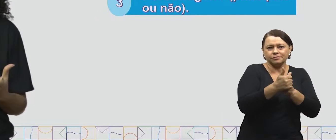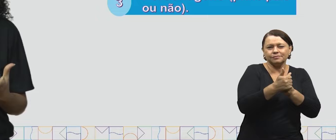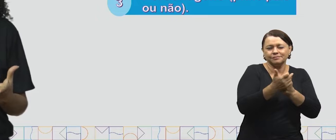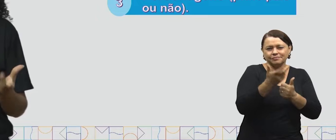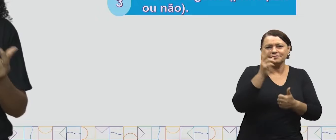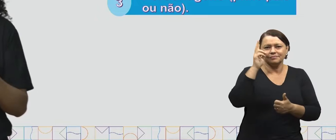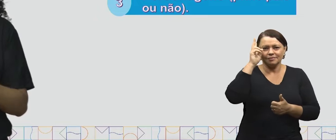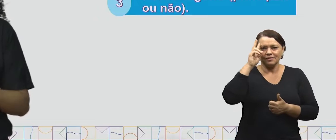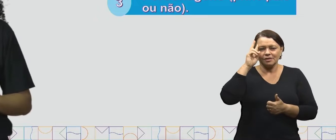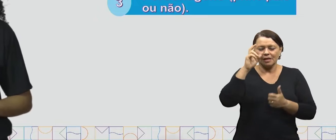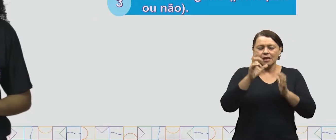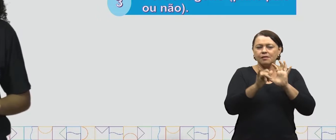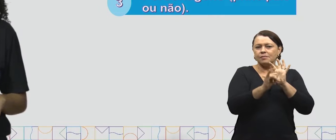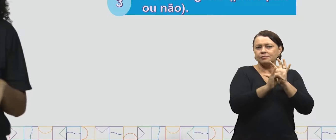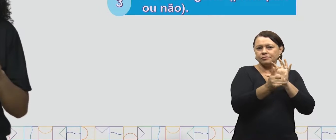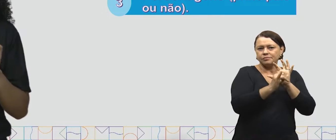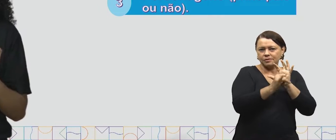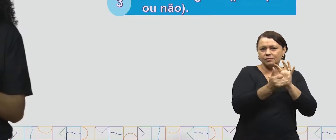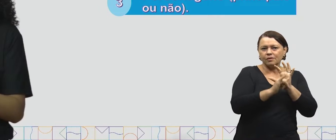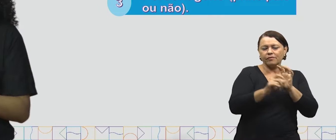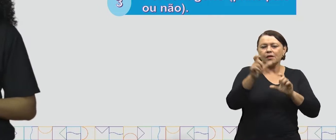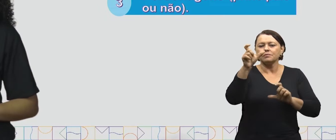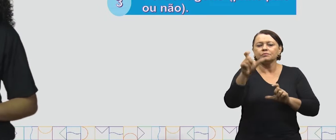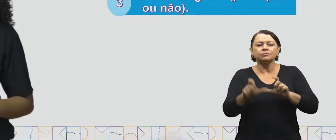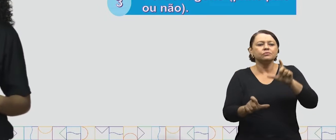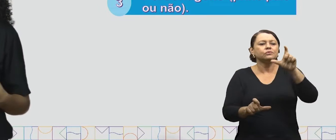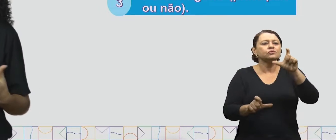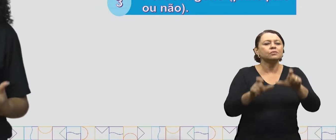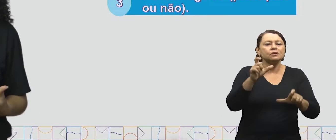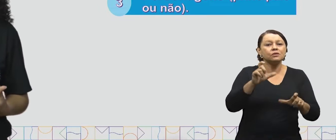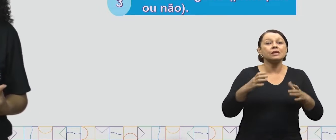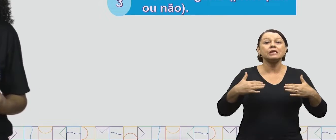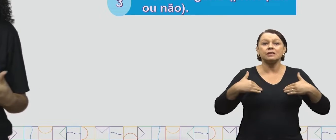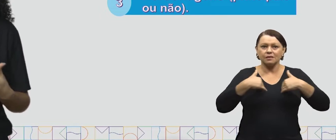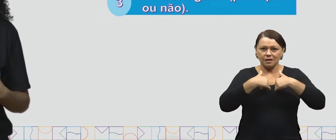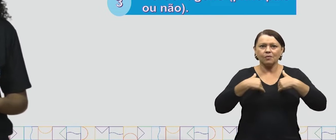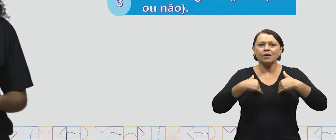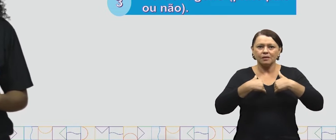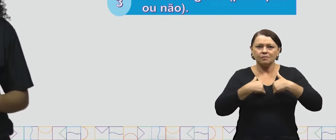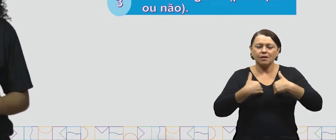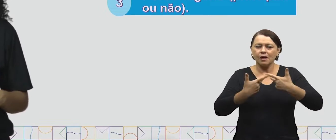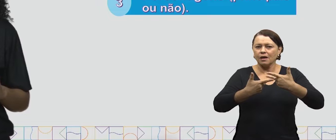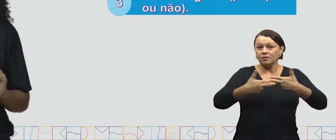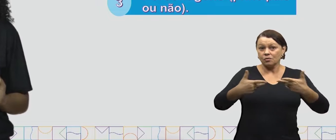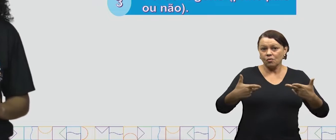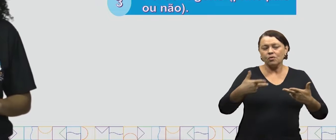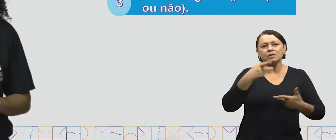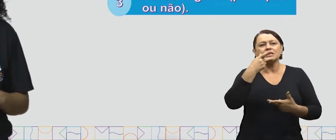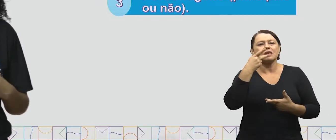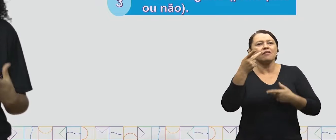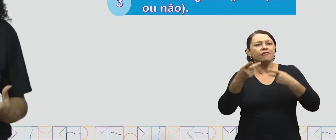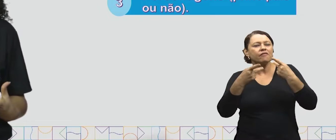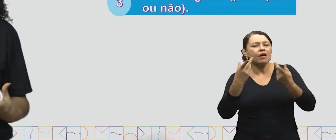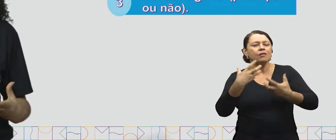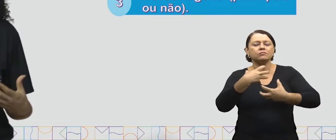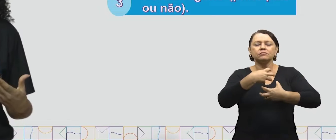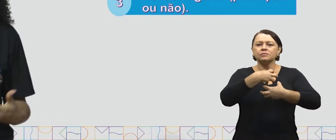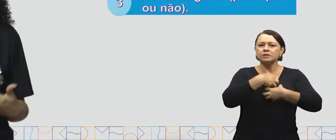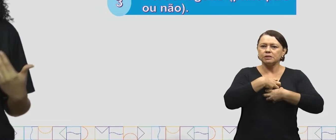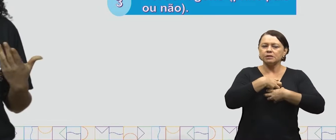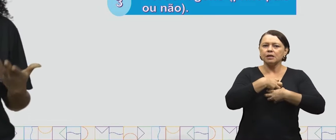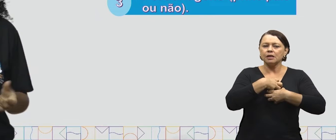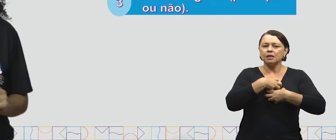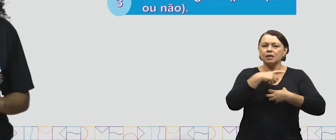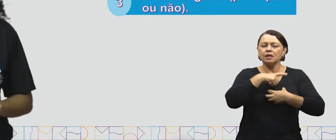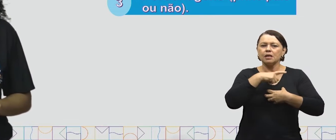você lembra que em uma fábula, as personagens são animais ou objetos que falam, sentem